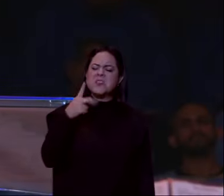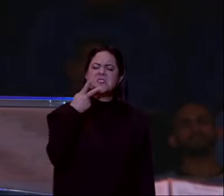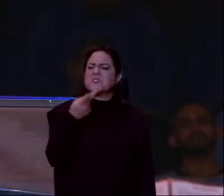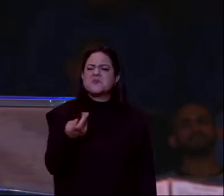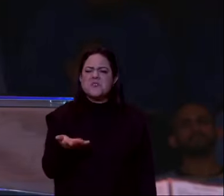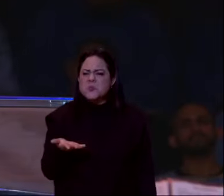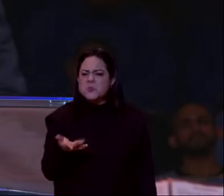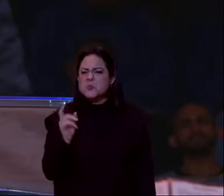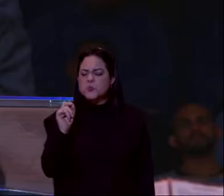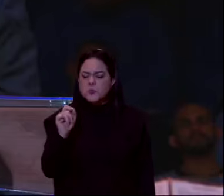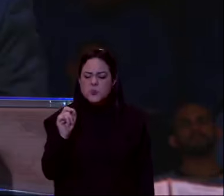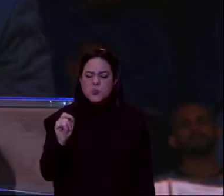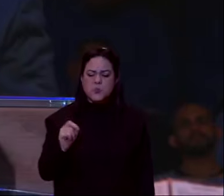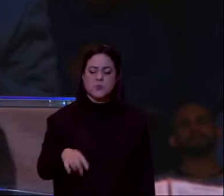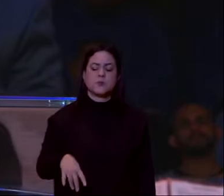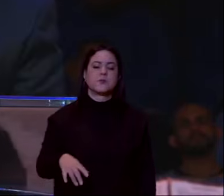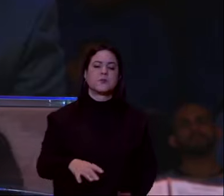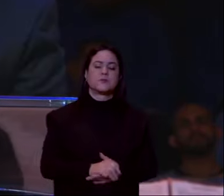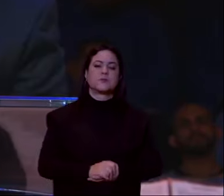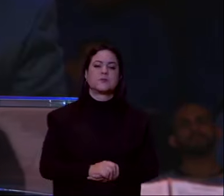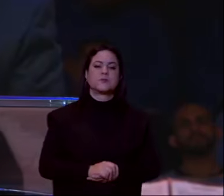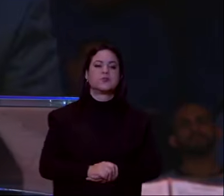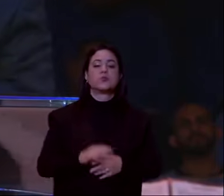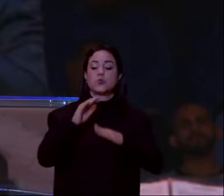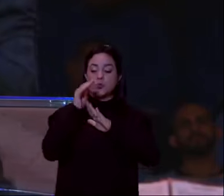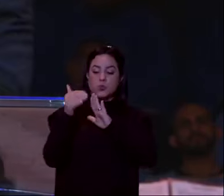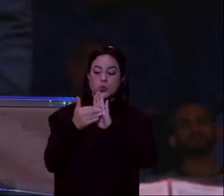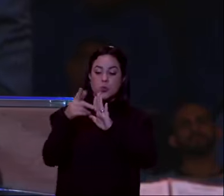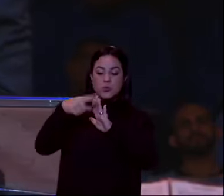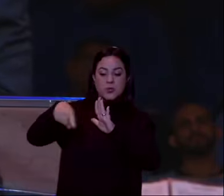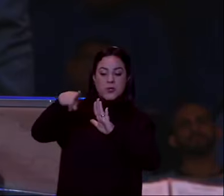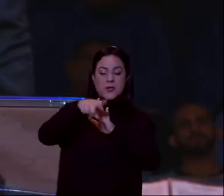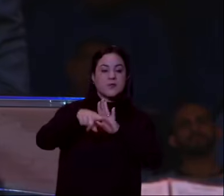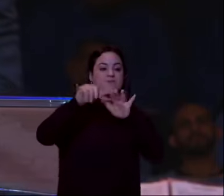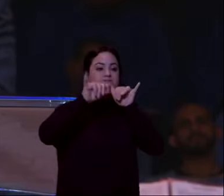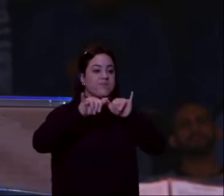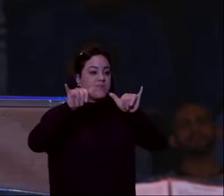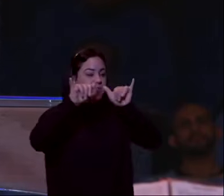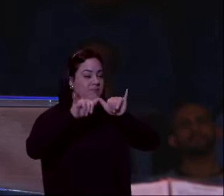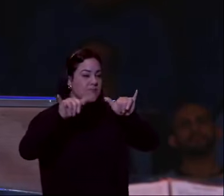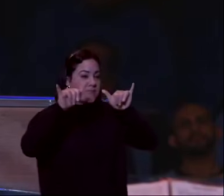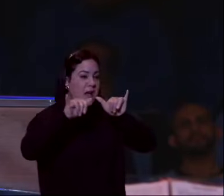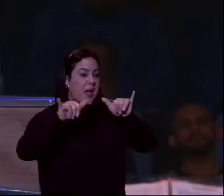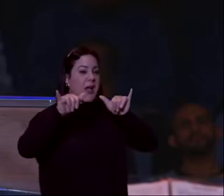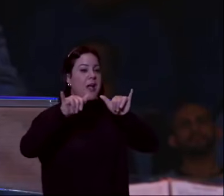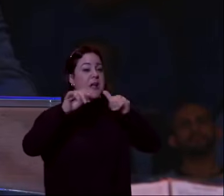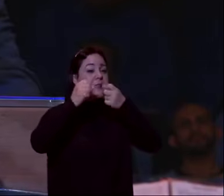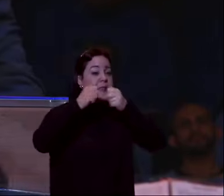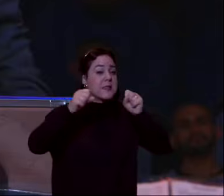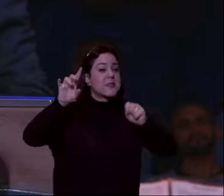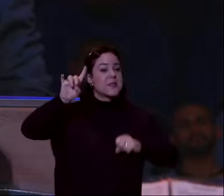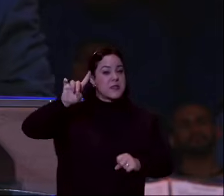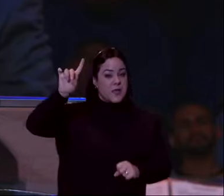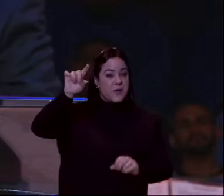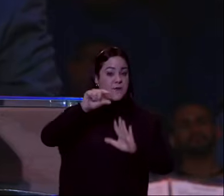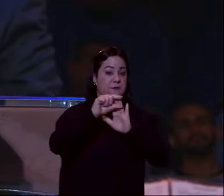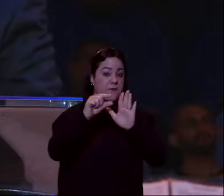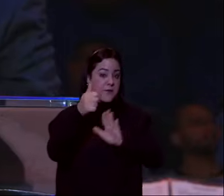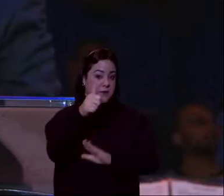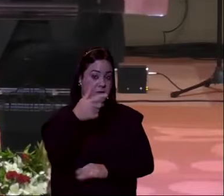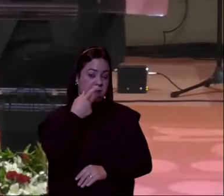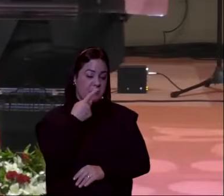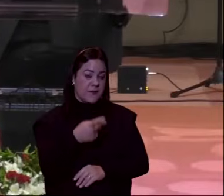falando? Eles todos anunciavam as grandezas de Deus. Verso 11 diz